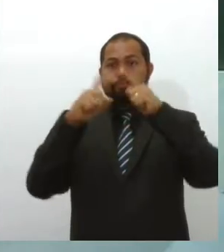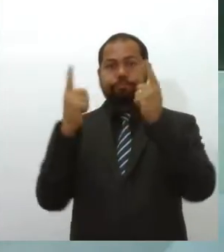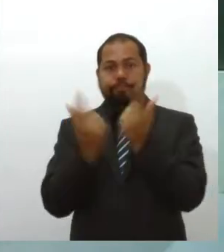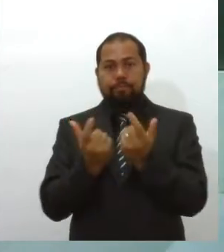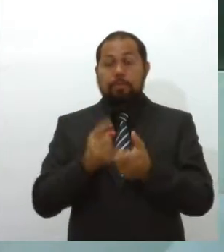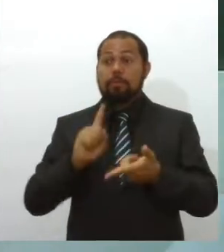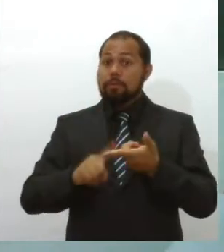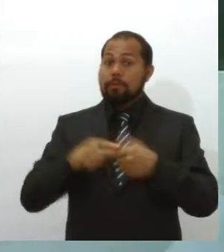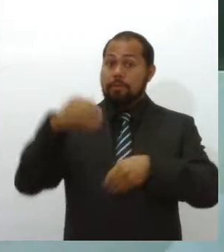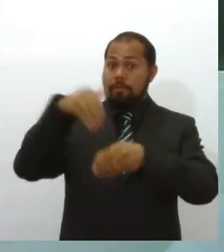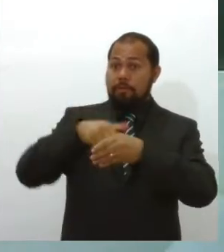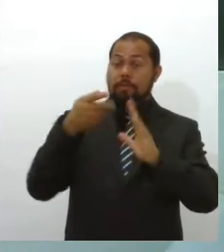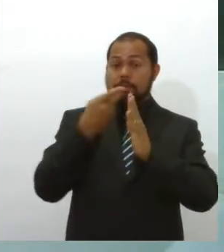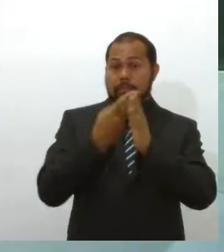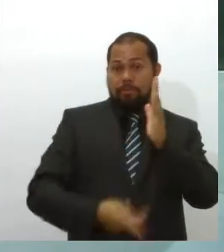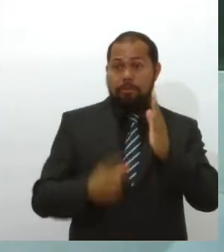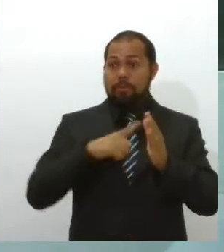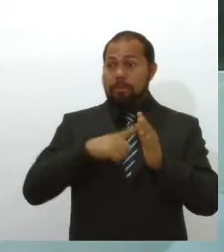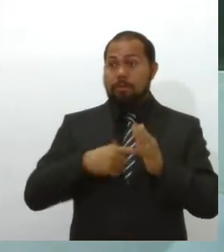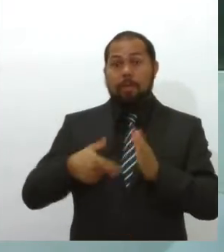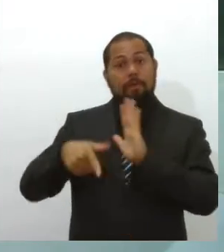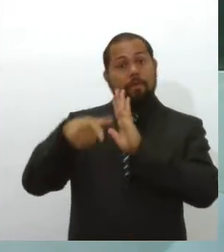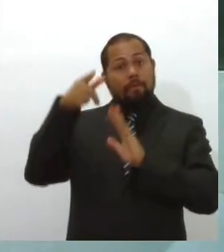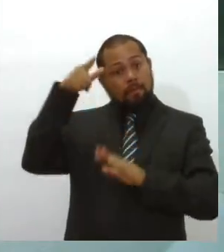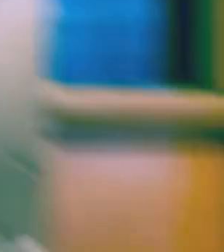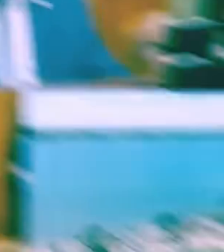projetos que aconteceu ontem na Alese. É já, já.